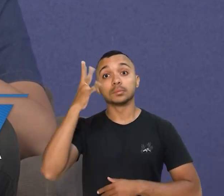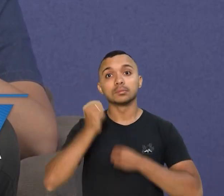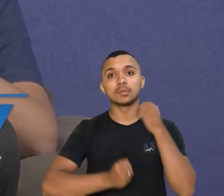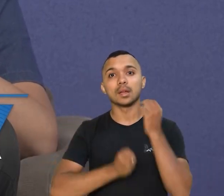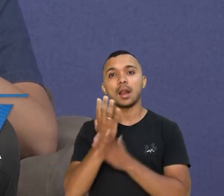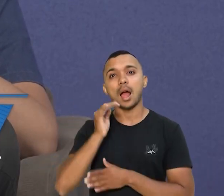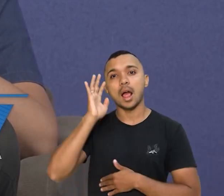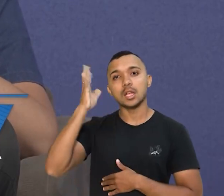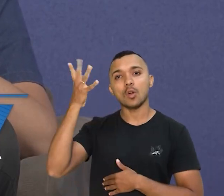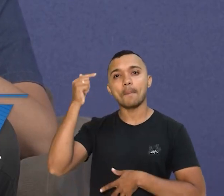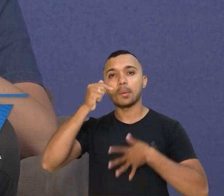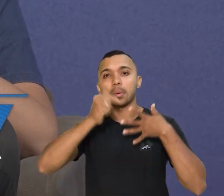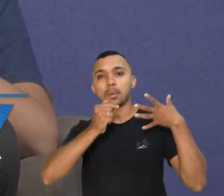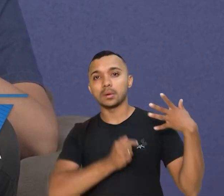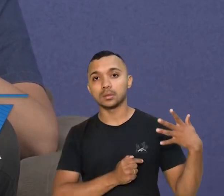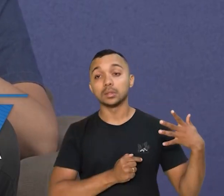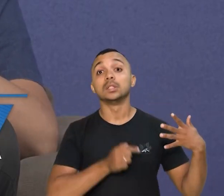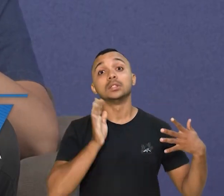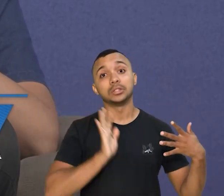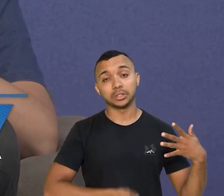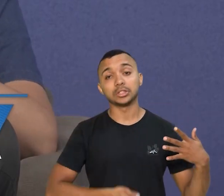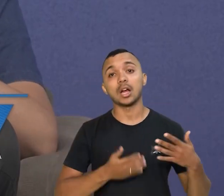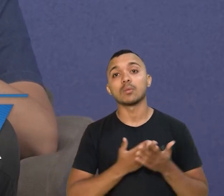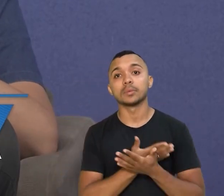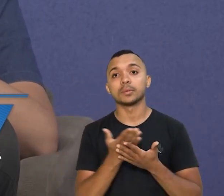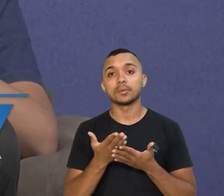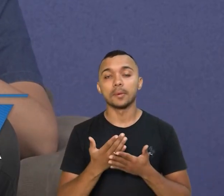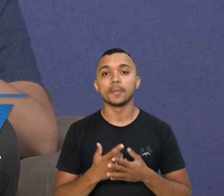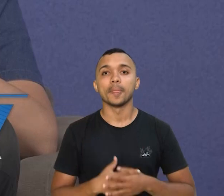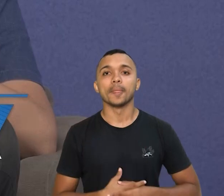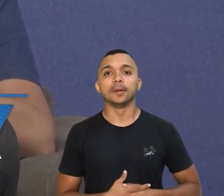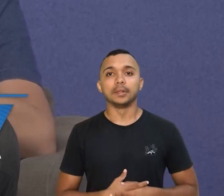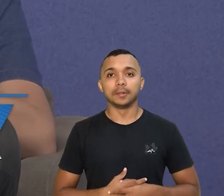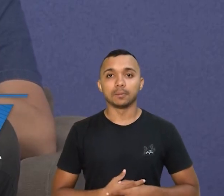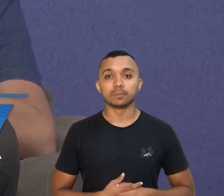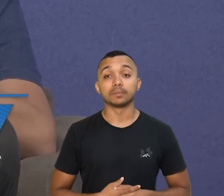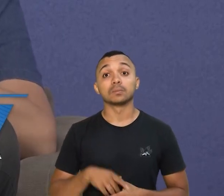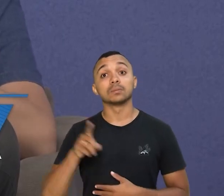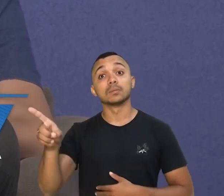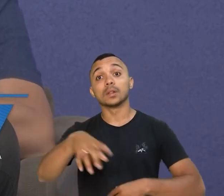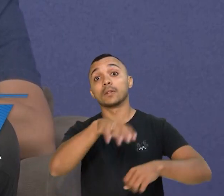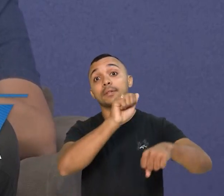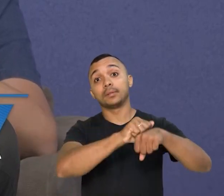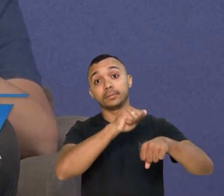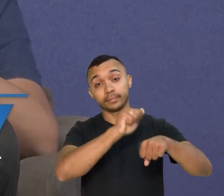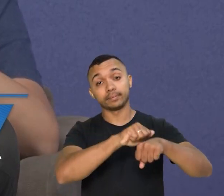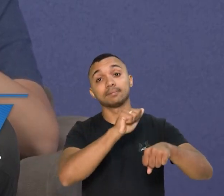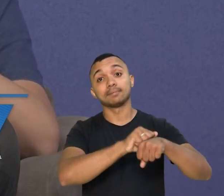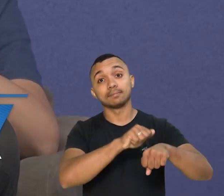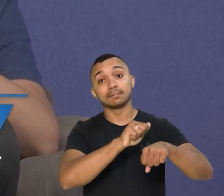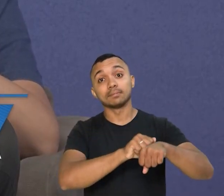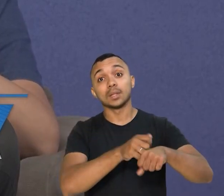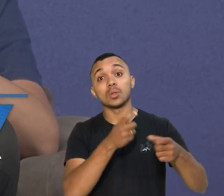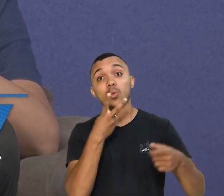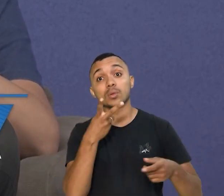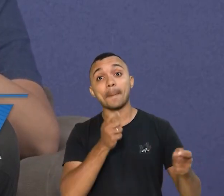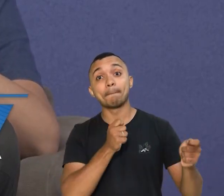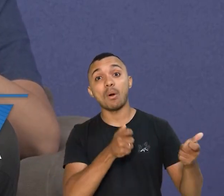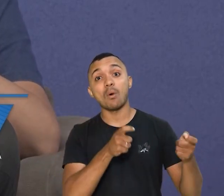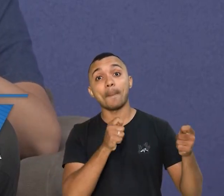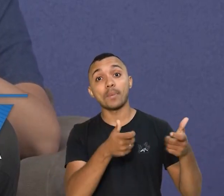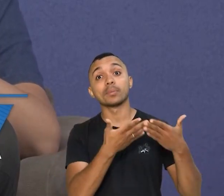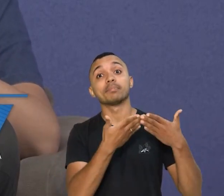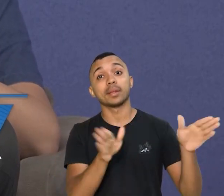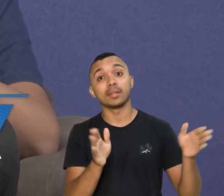assim... Já estão buscando, viu? O tricolor do PSI deixou 2 pontos no Castelão. Não era